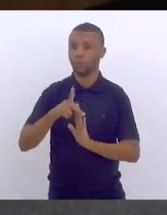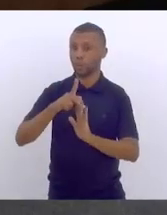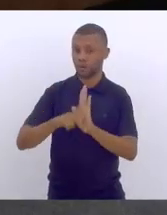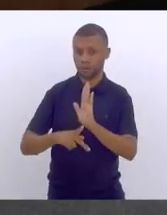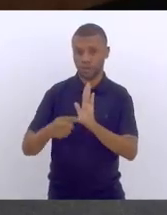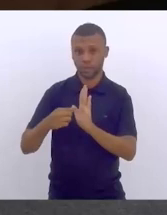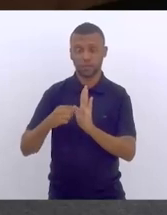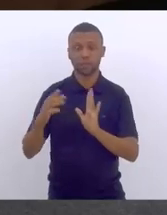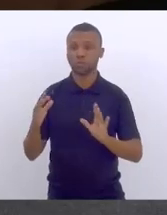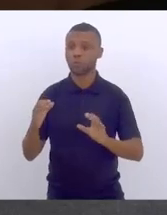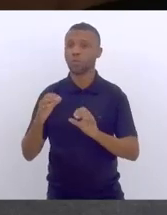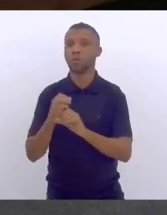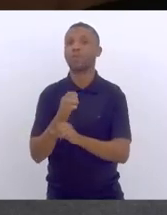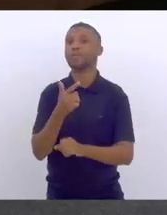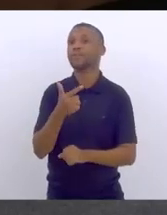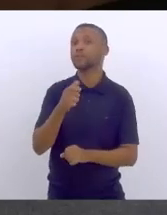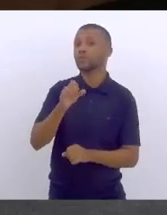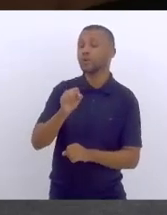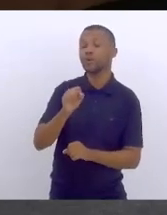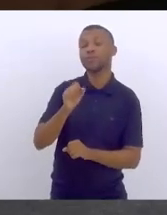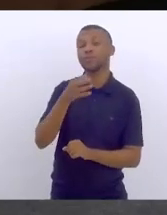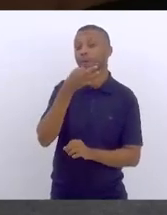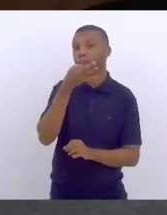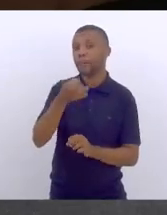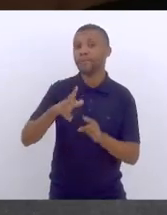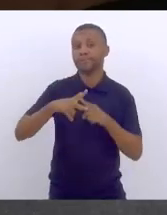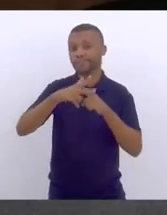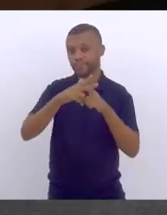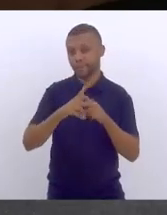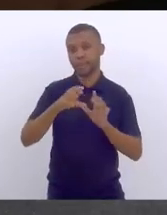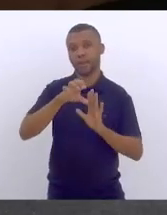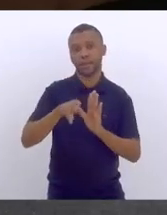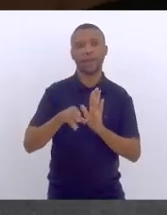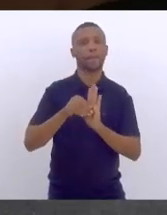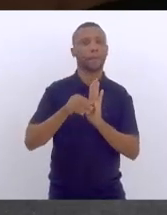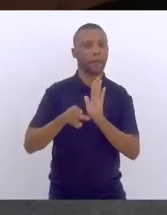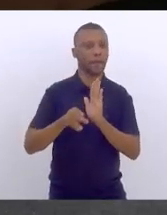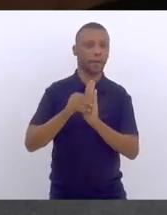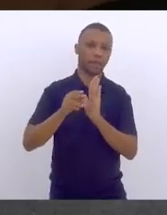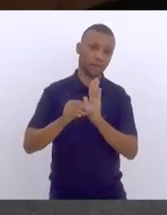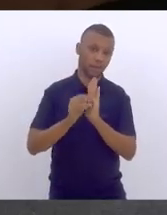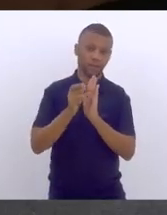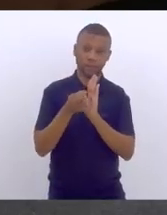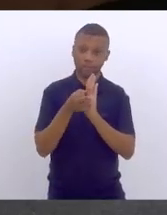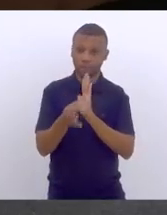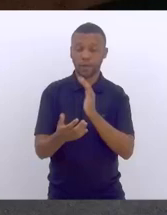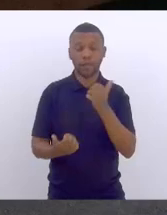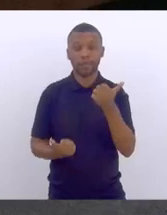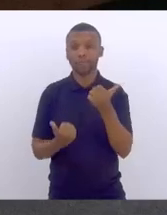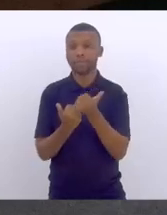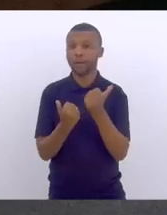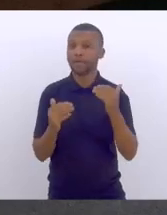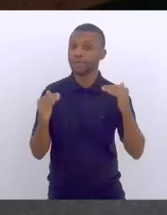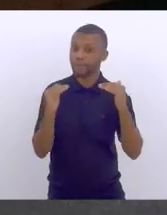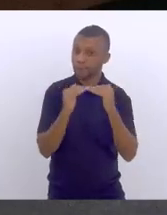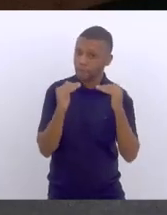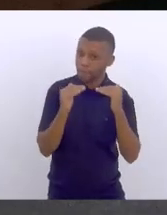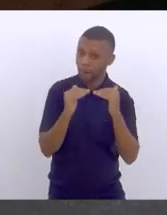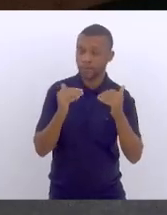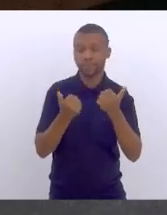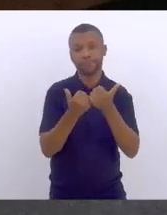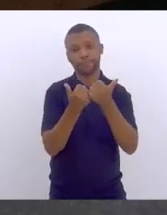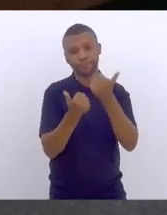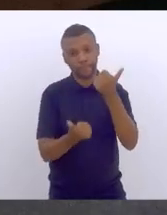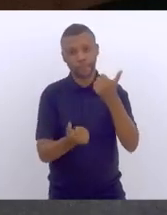recebeu 28 emendas. O parecer é favorável, com subemenda,